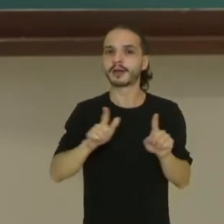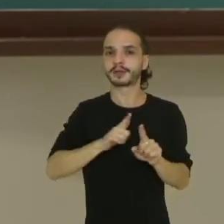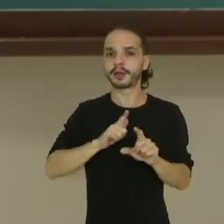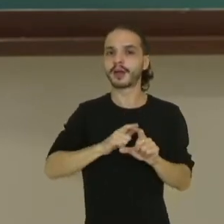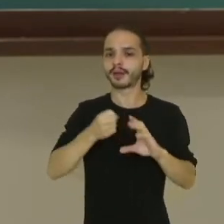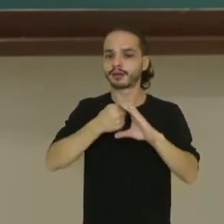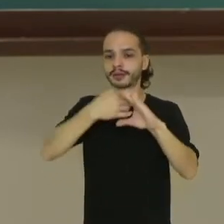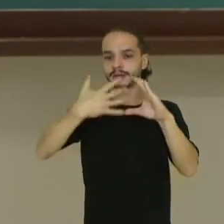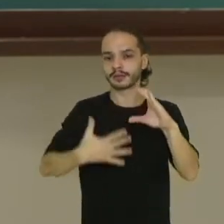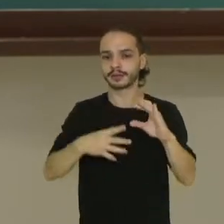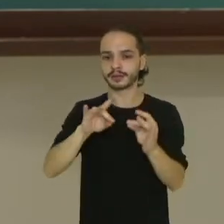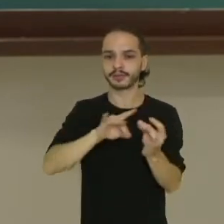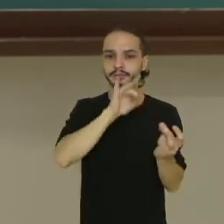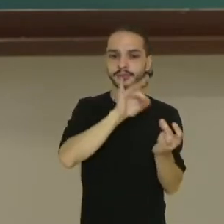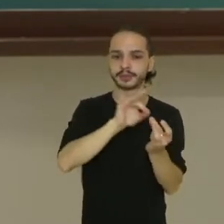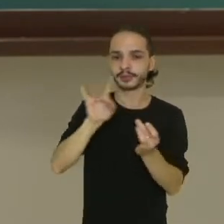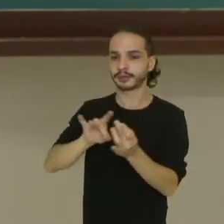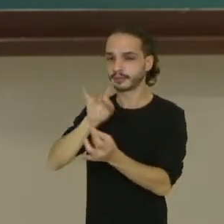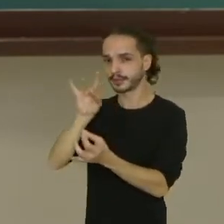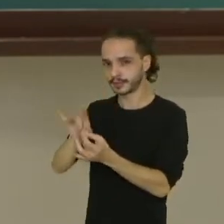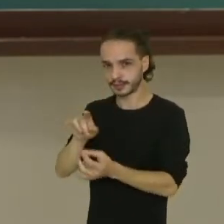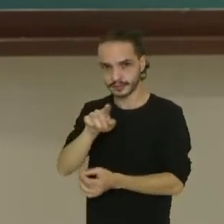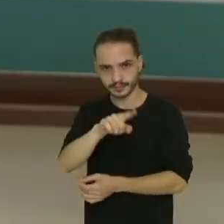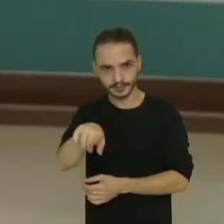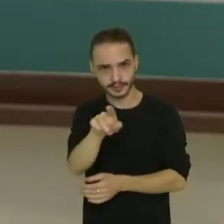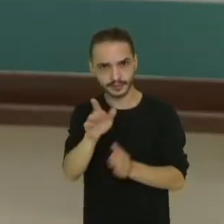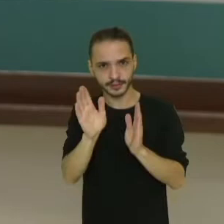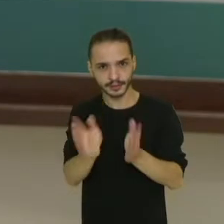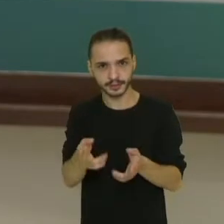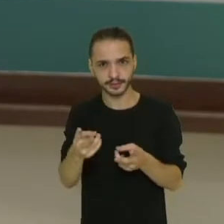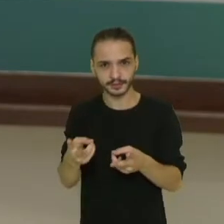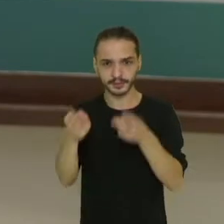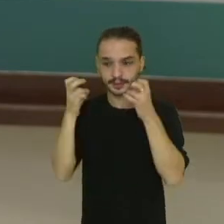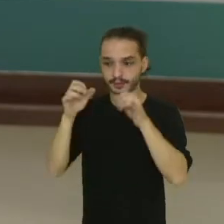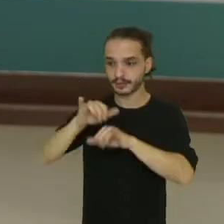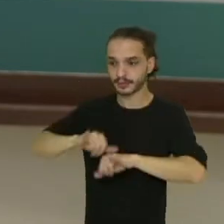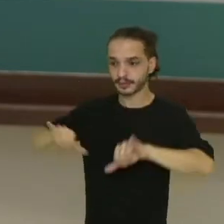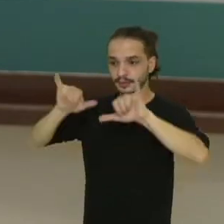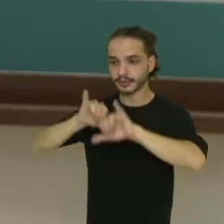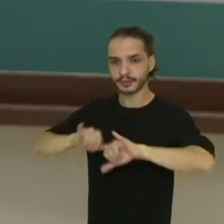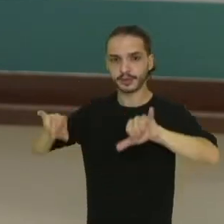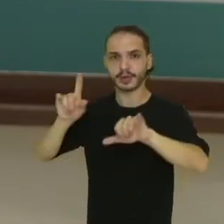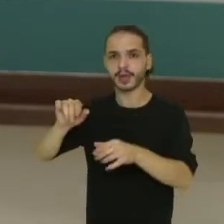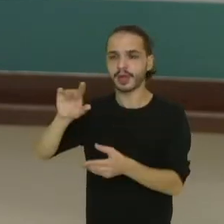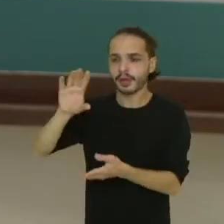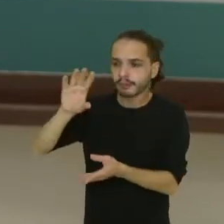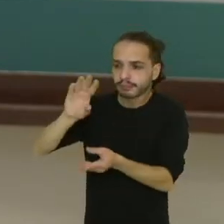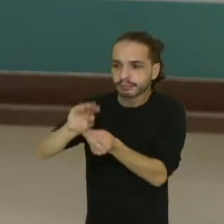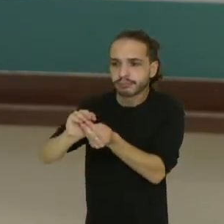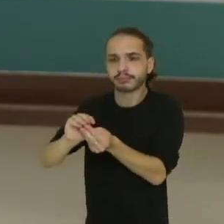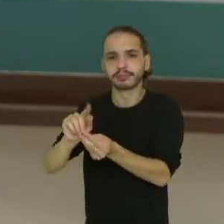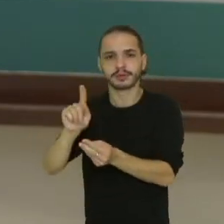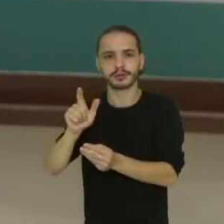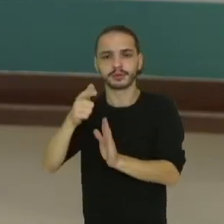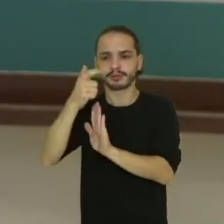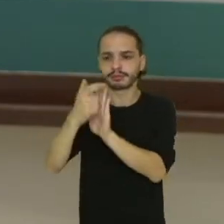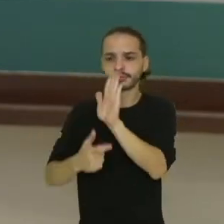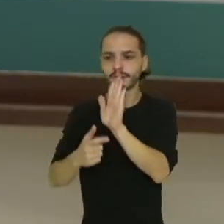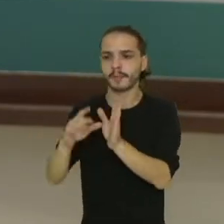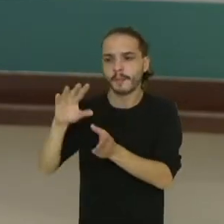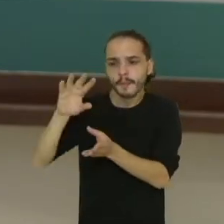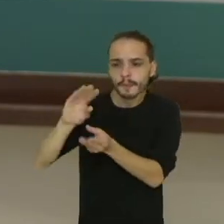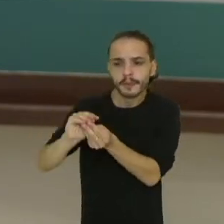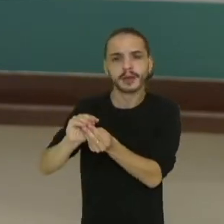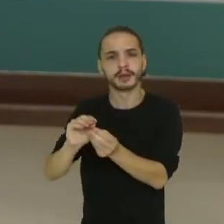algumas especificidades. Vocês já perceberam que a notícia ocupa um volume menor no local onde ela está sendo